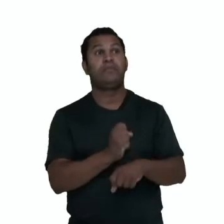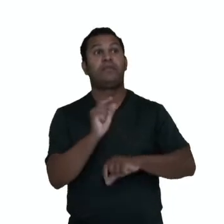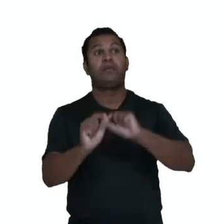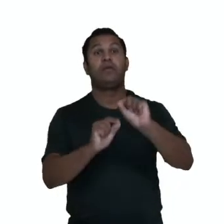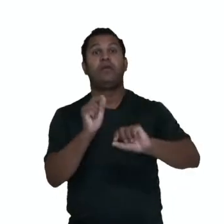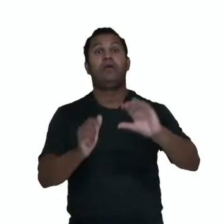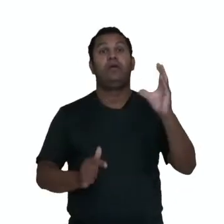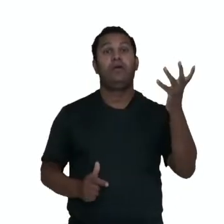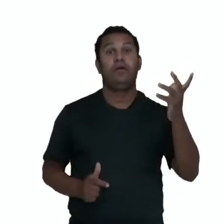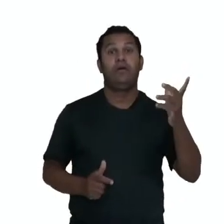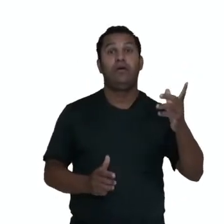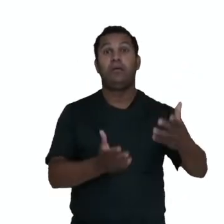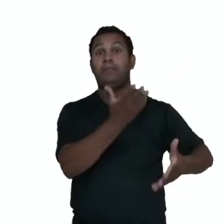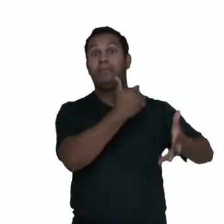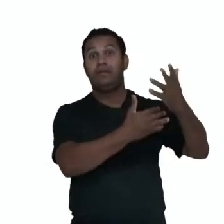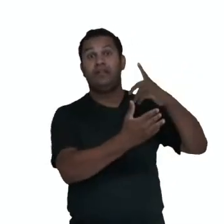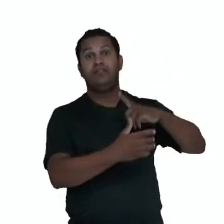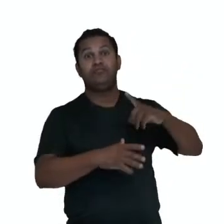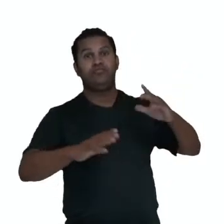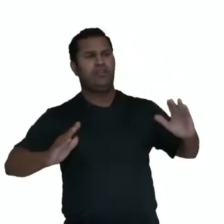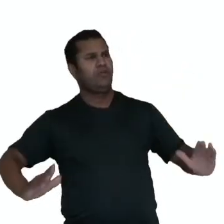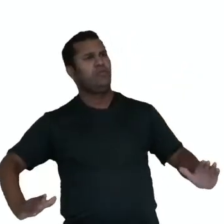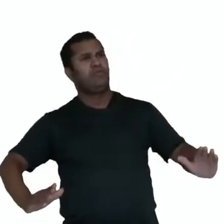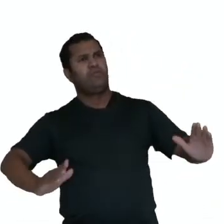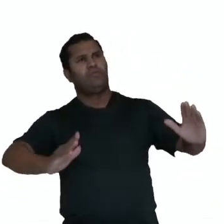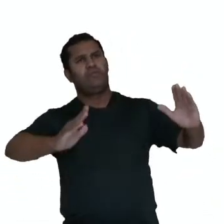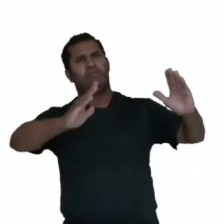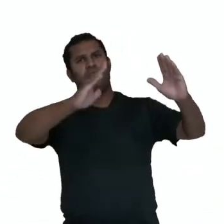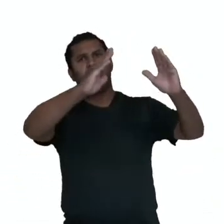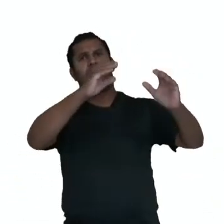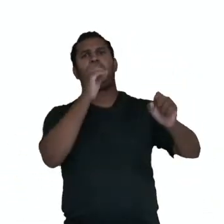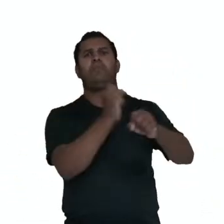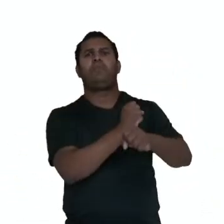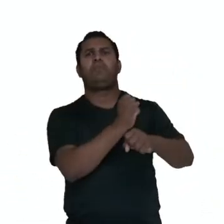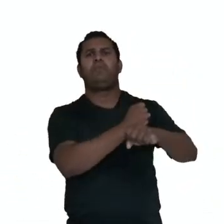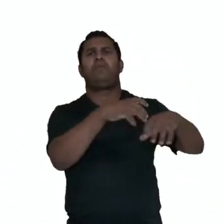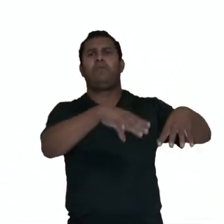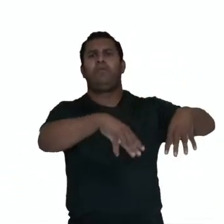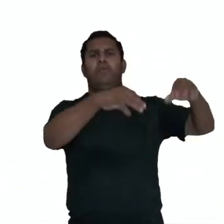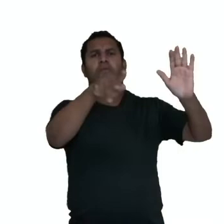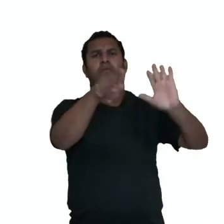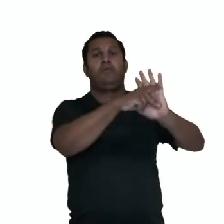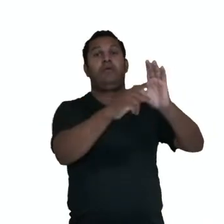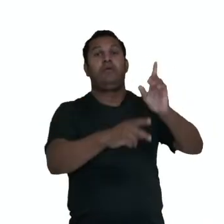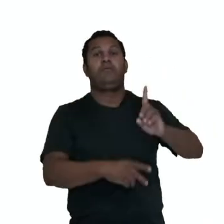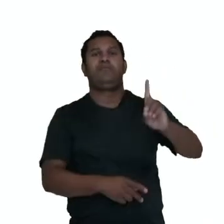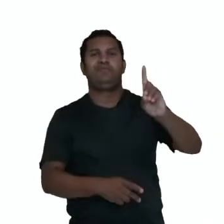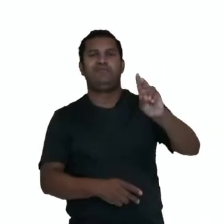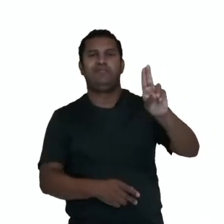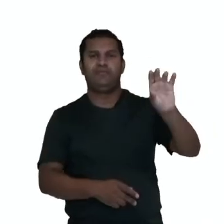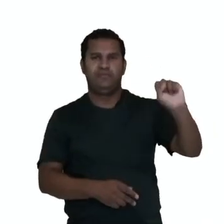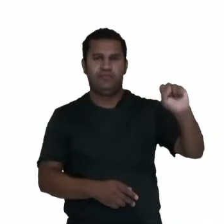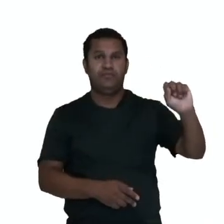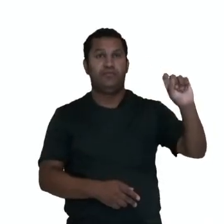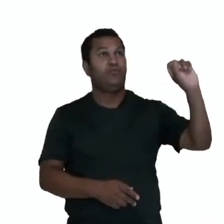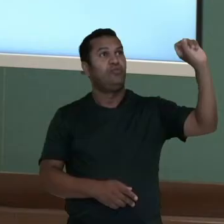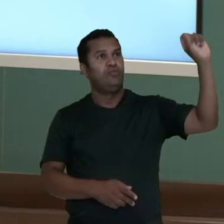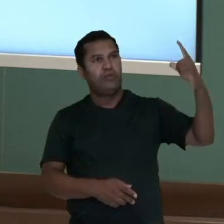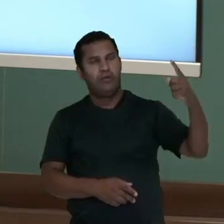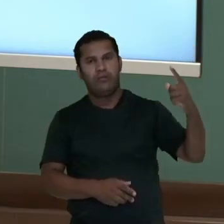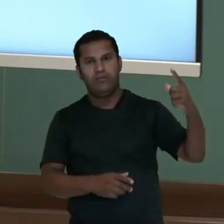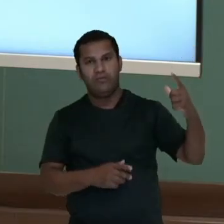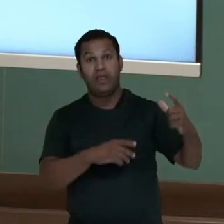ruínas do Templo Maior Azteca. Inclusive foram utilizados na construção da Catedral Metropolitana